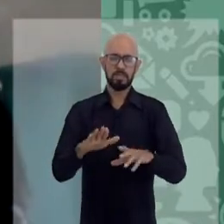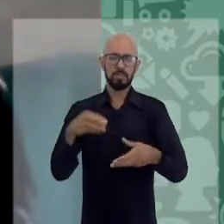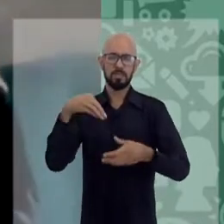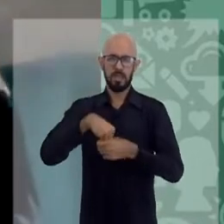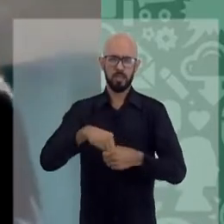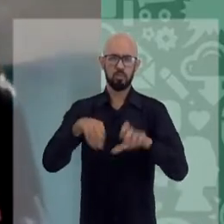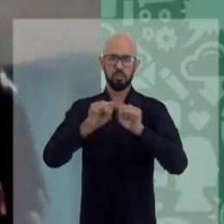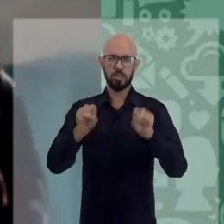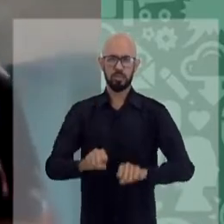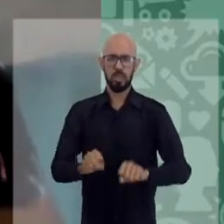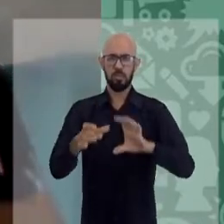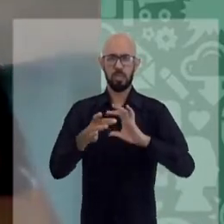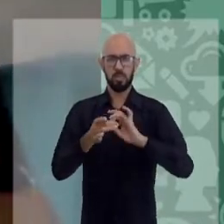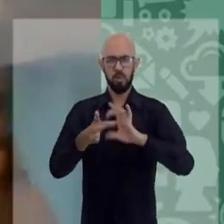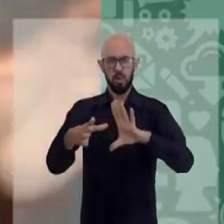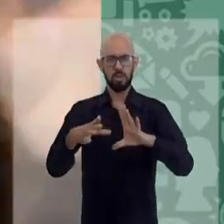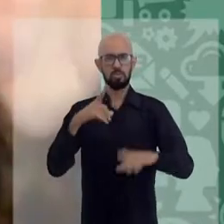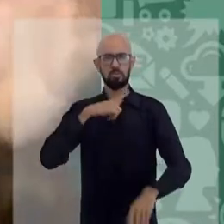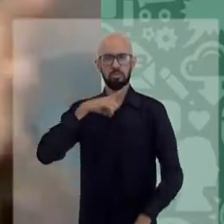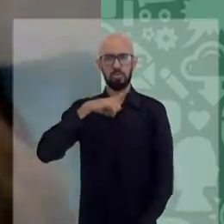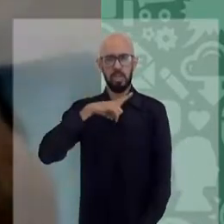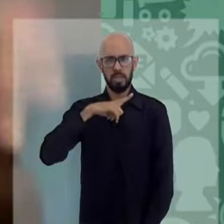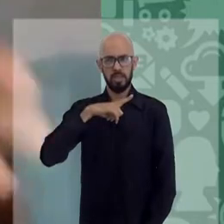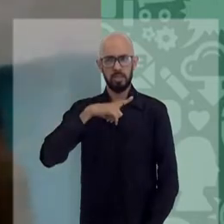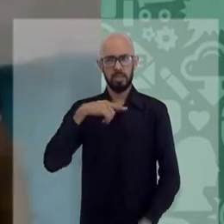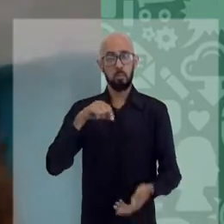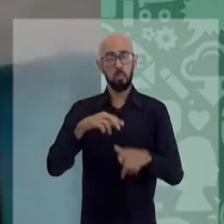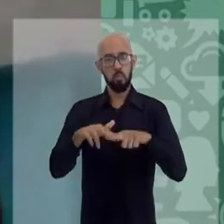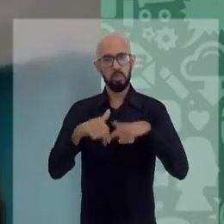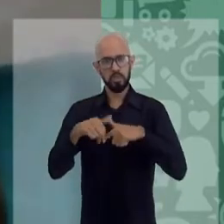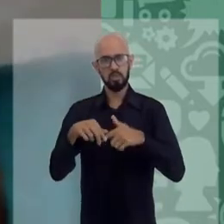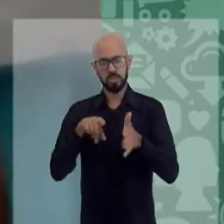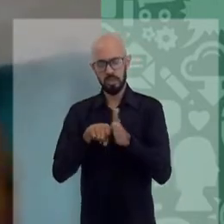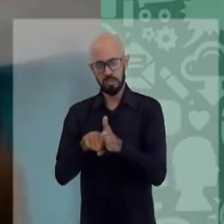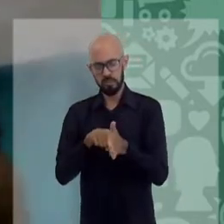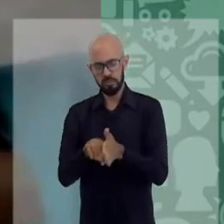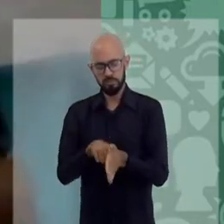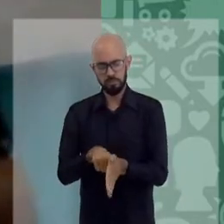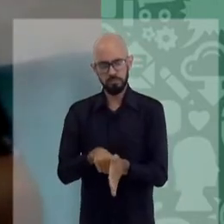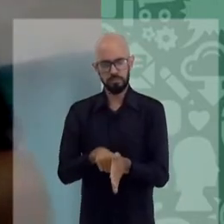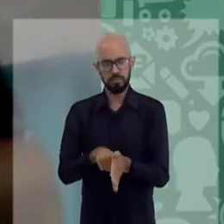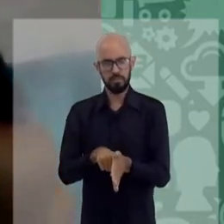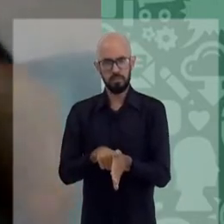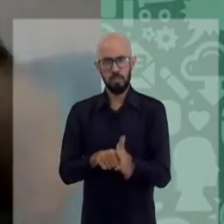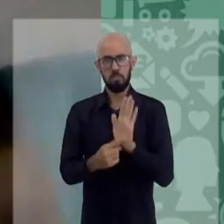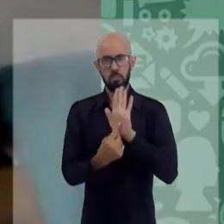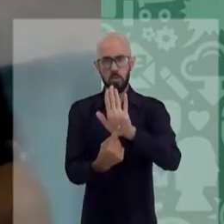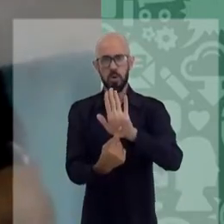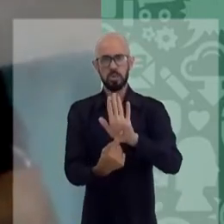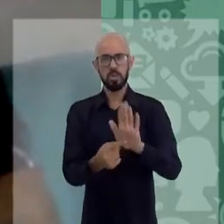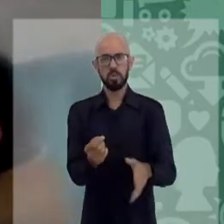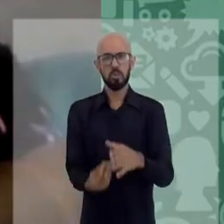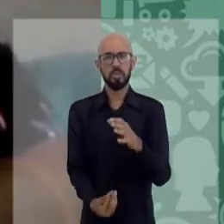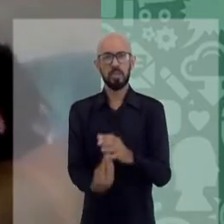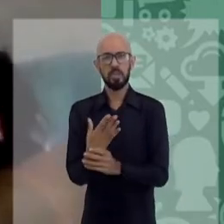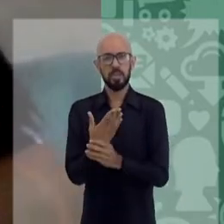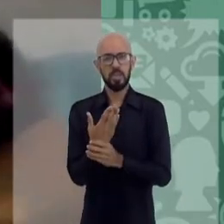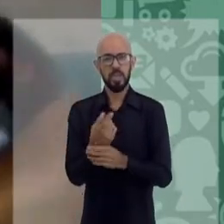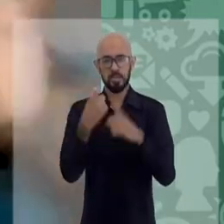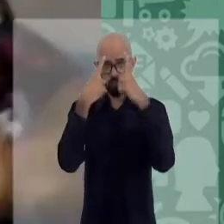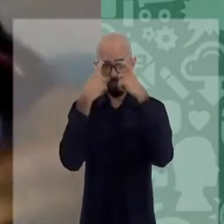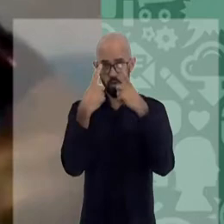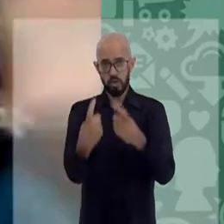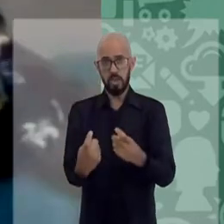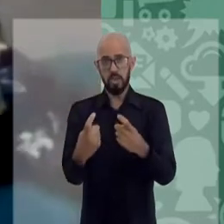chave democrática. Então, tanto que na pesquisa aparece que para esse jovem, o que gera violência na política hoje